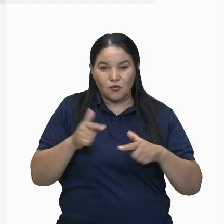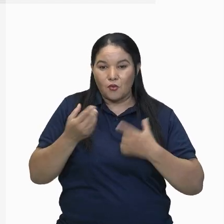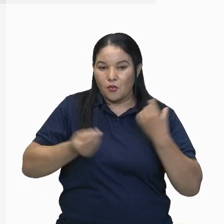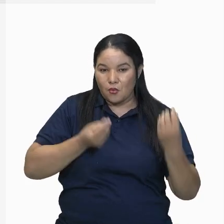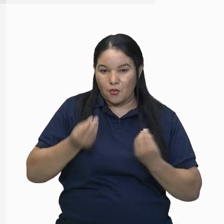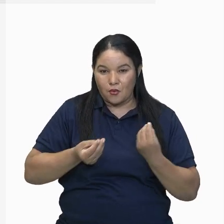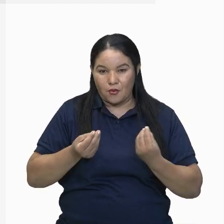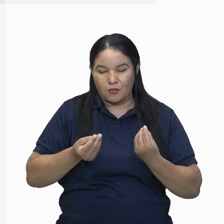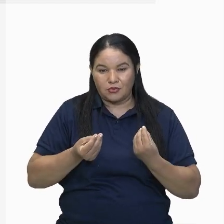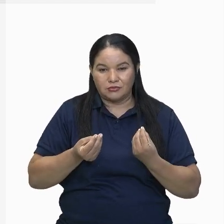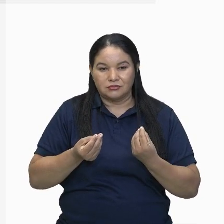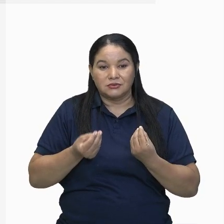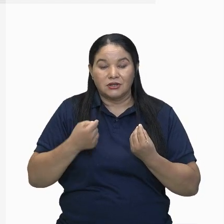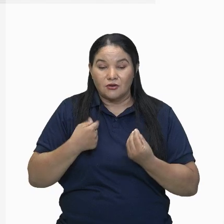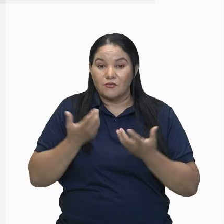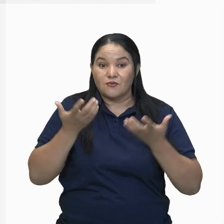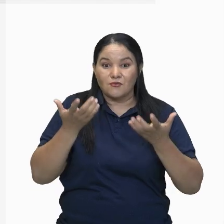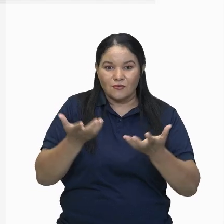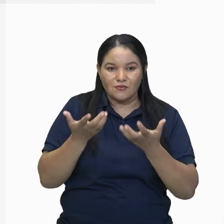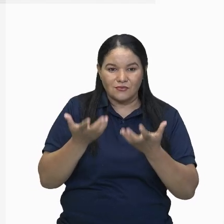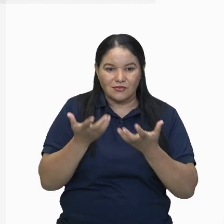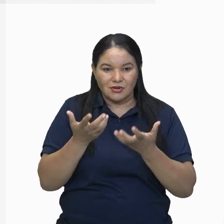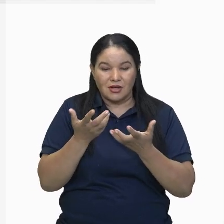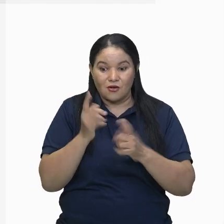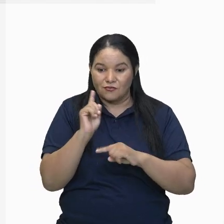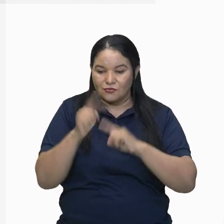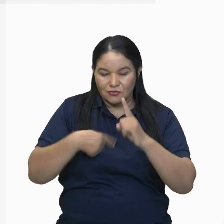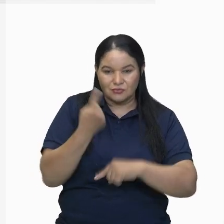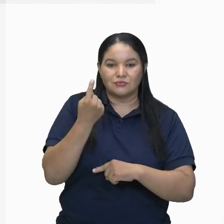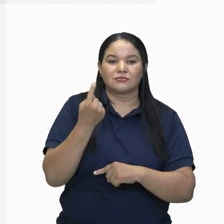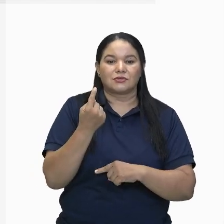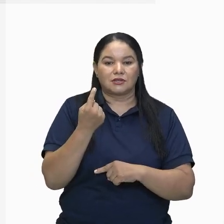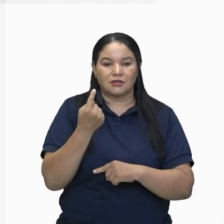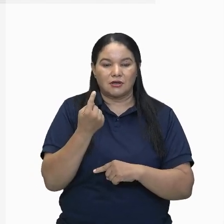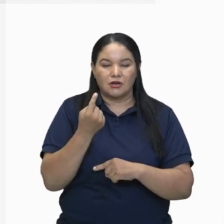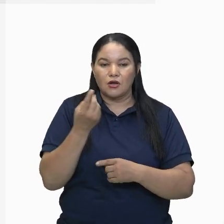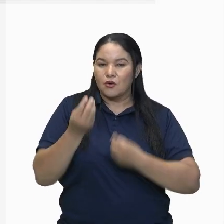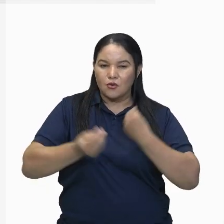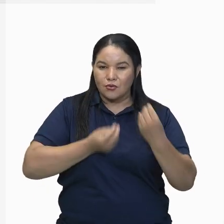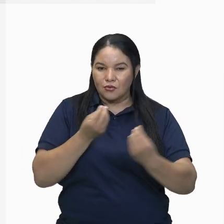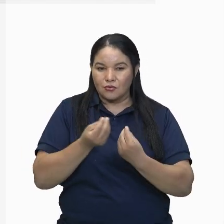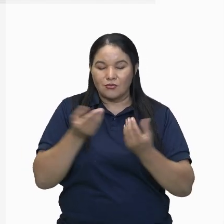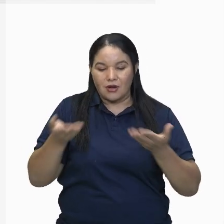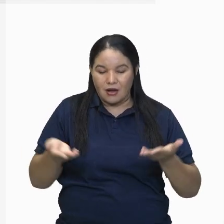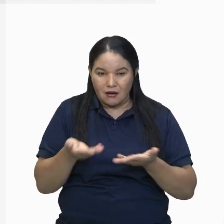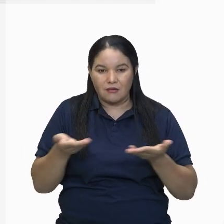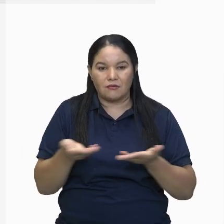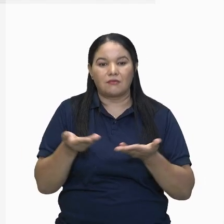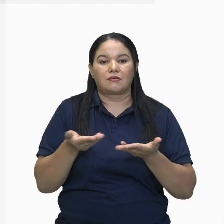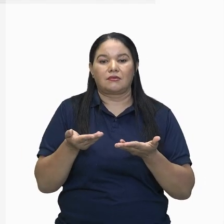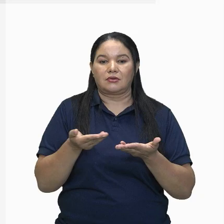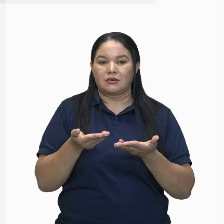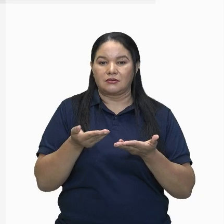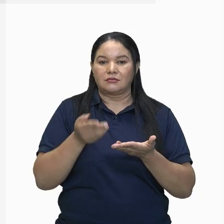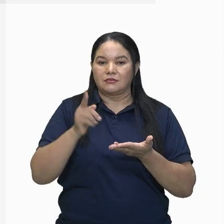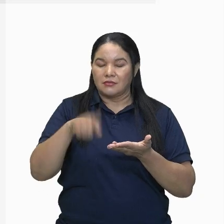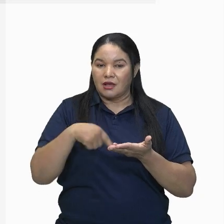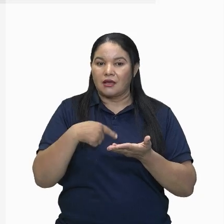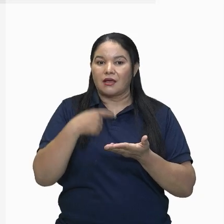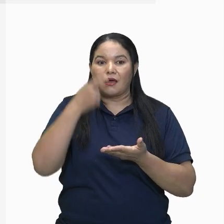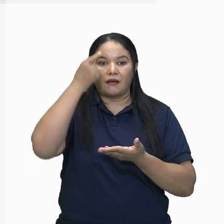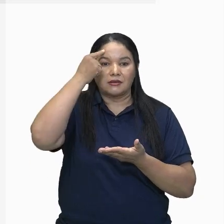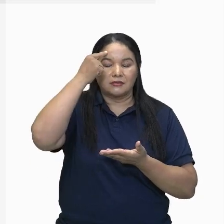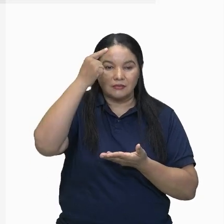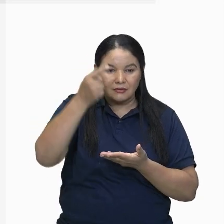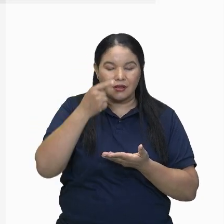aí, buscando a superação aqui no presente. Essa é a ideia, gente.